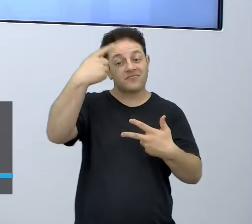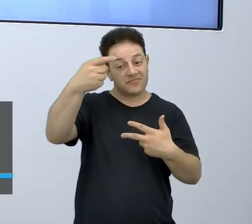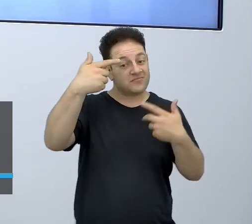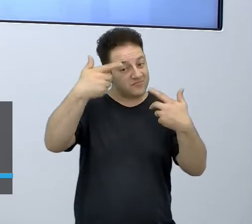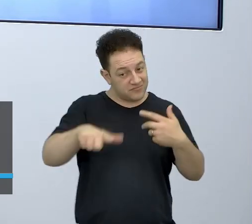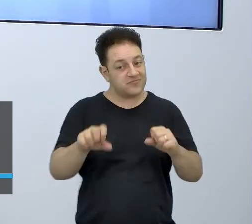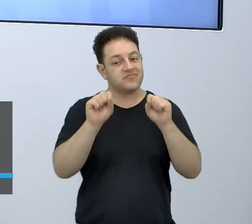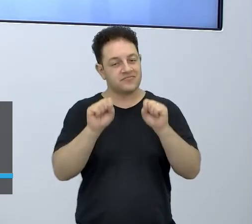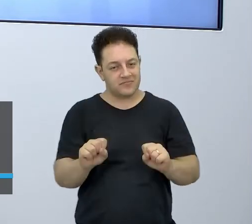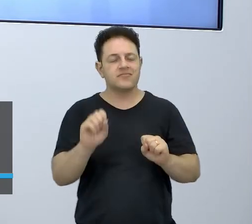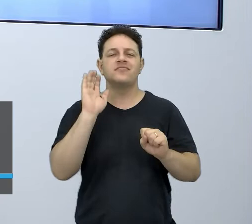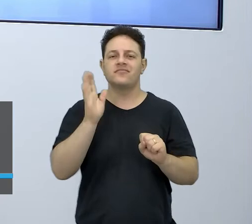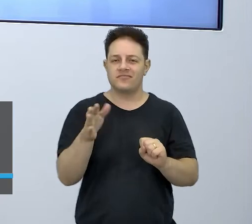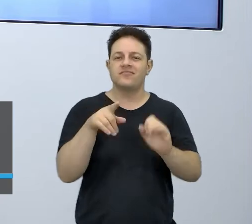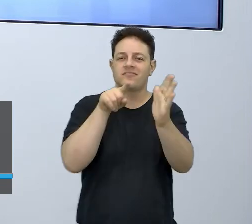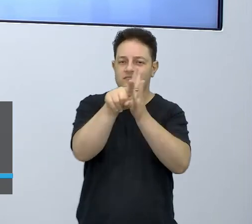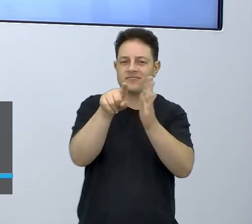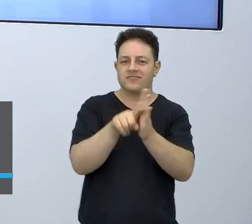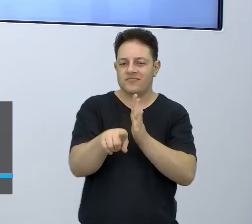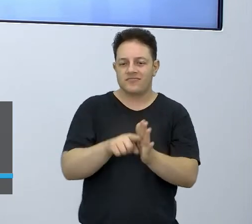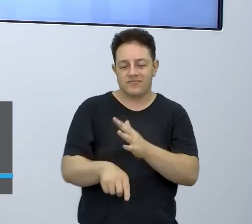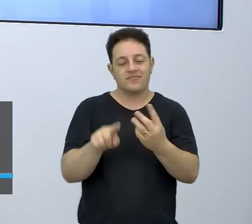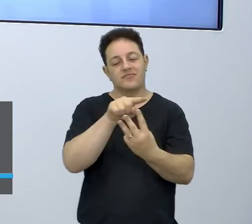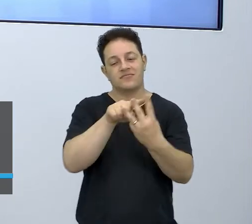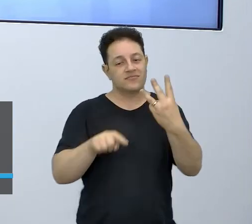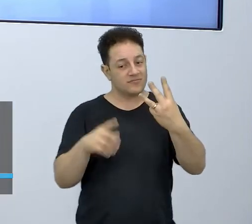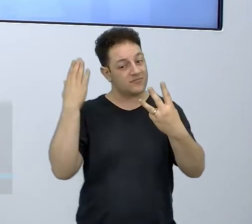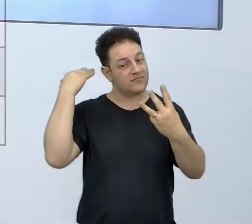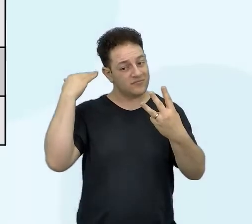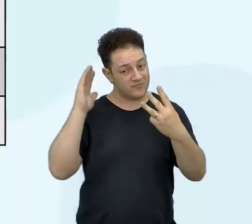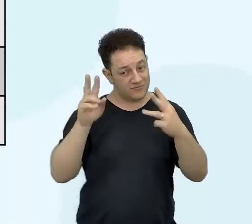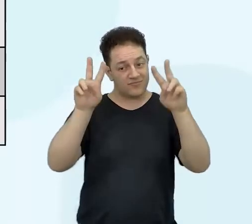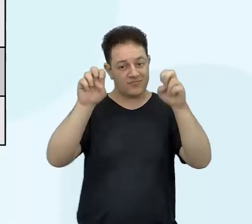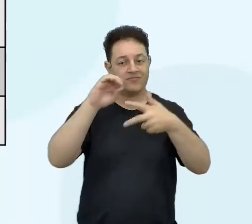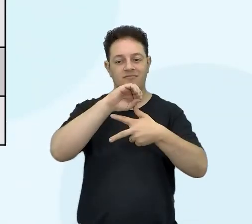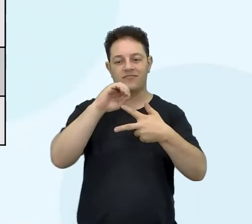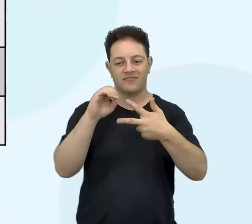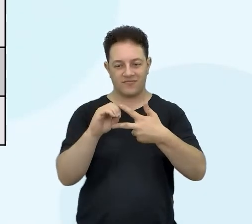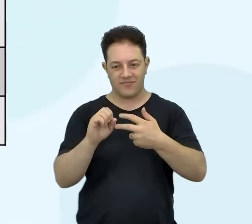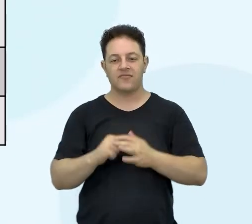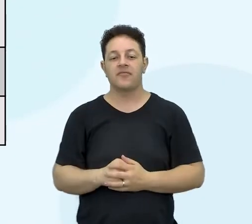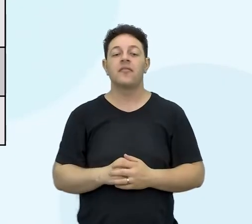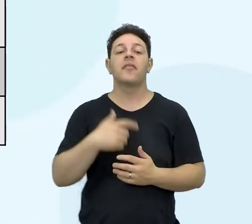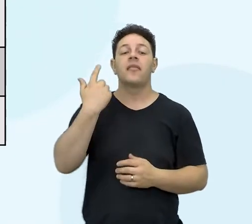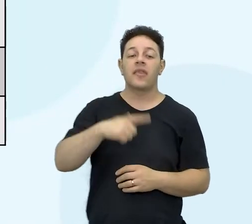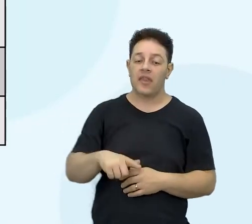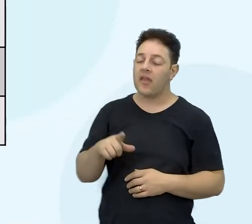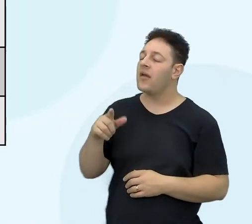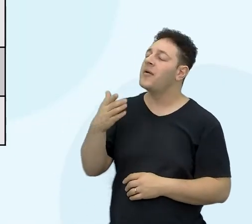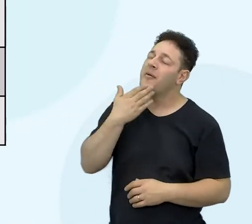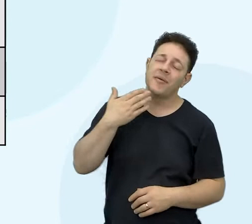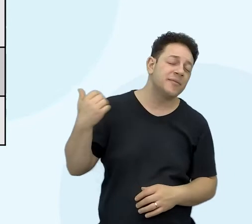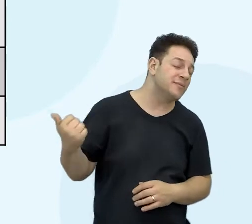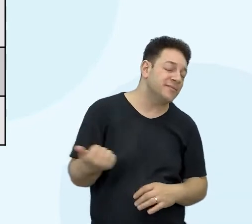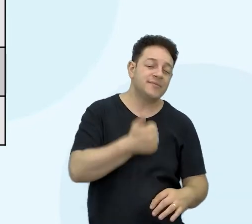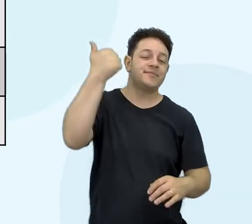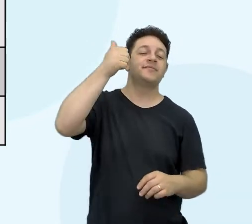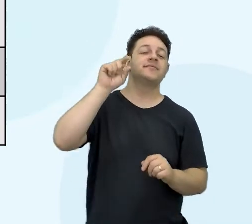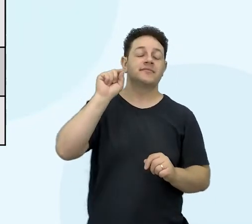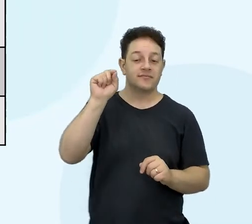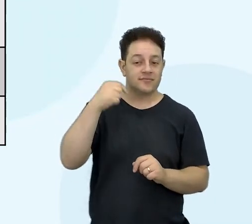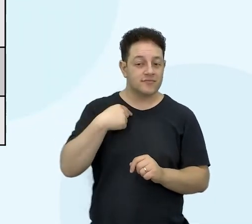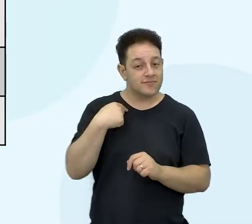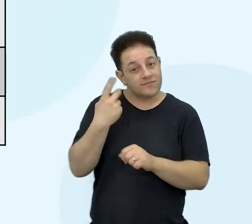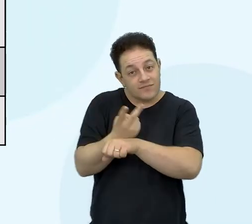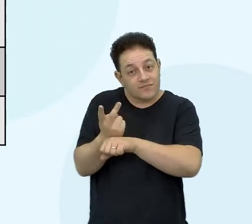de 3 questões, uma delas foi esta. Bom, voltando lá, também melhora mais ainda o cenário se eu